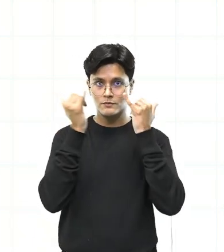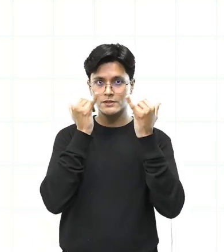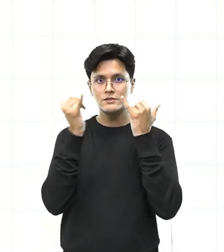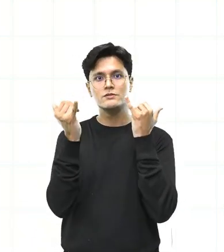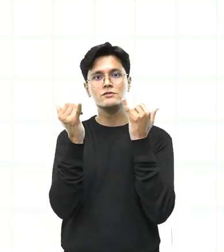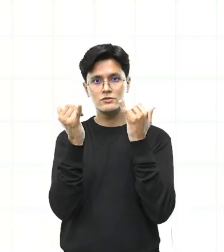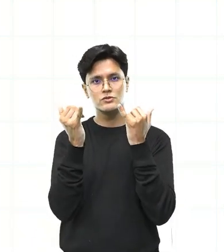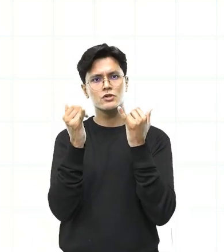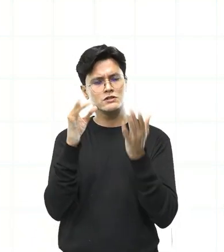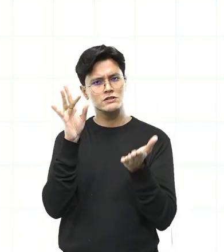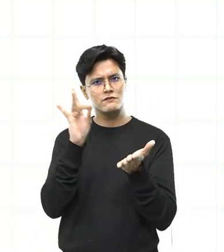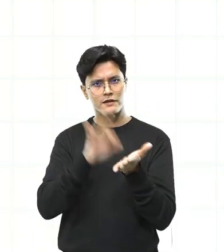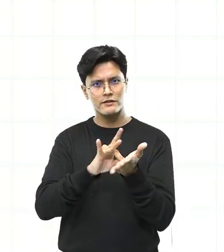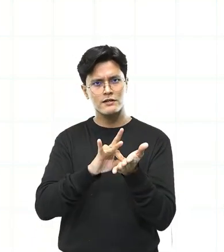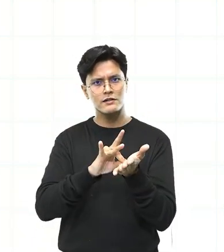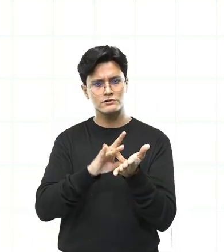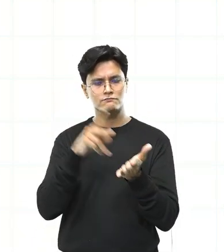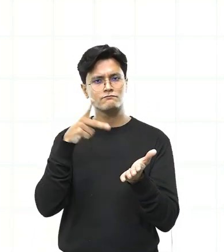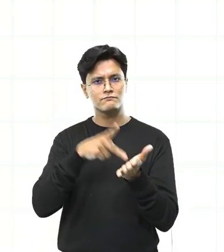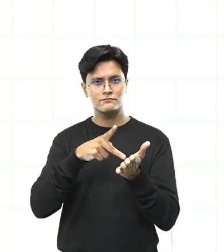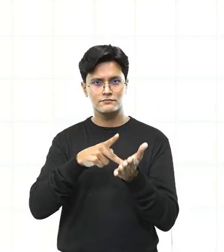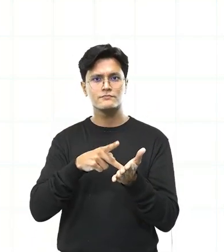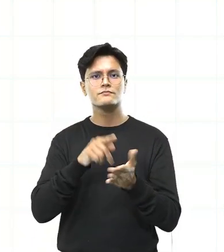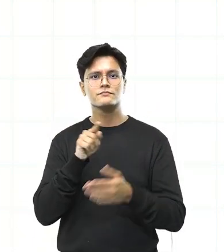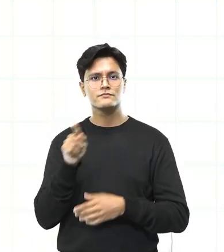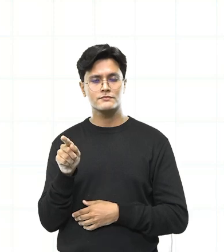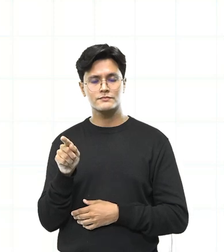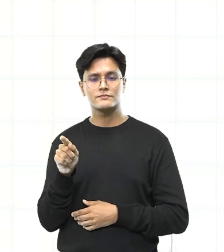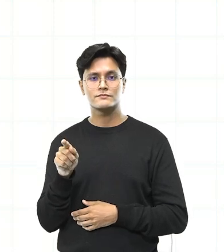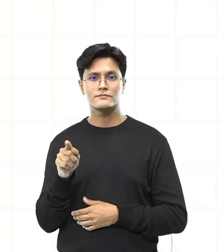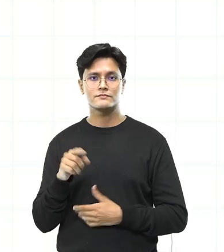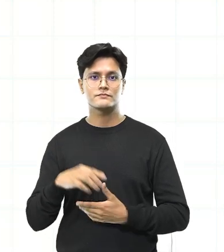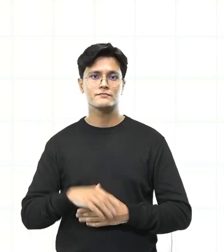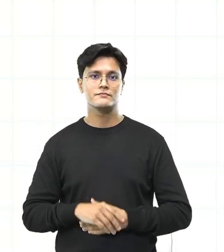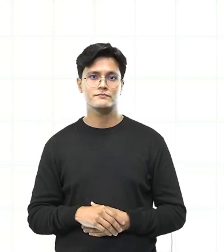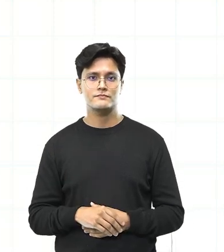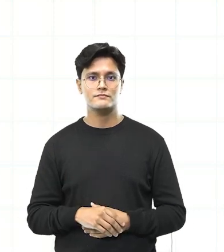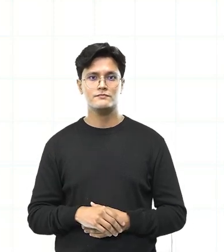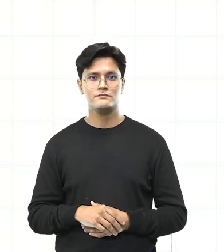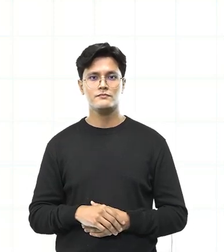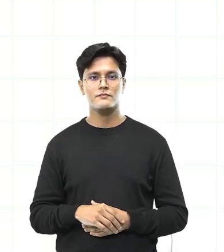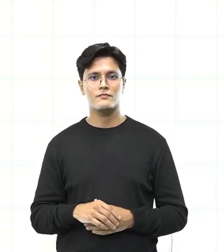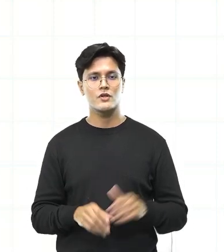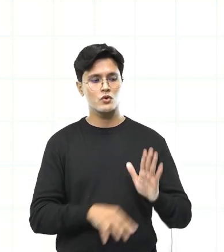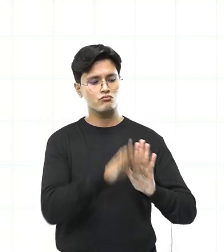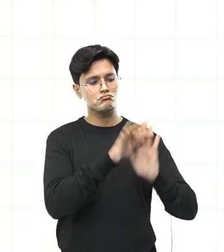informações concretas, né? Concretas que são trazidas ali para mim das aventuras que esses dois